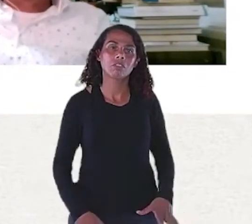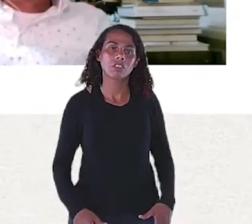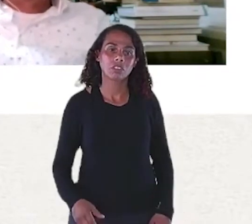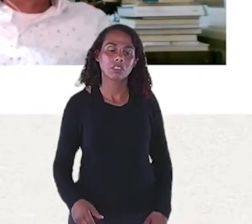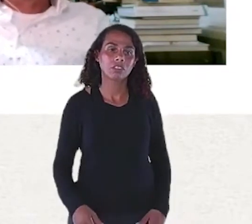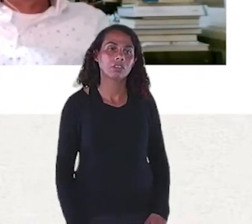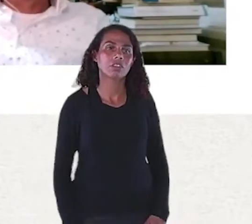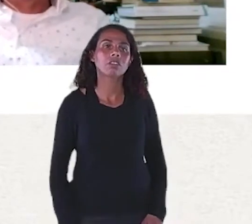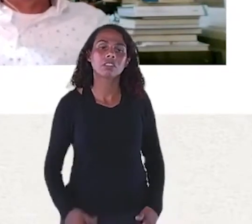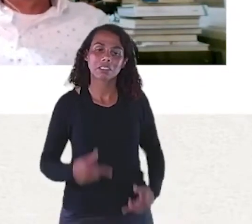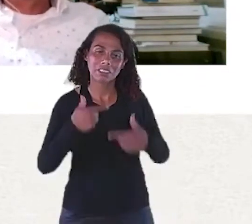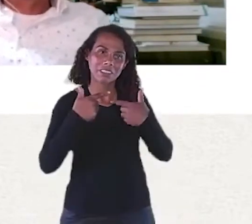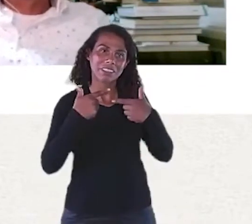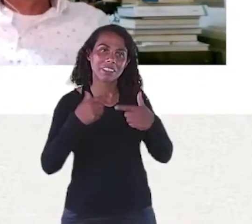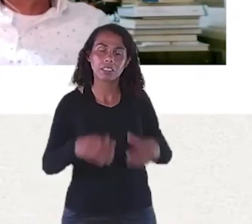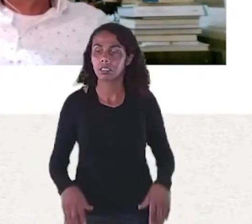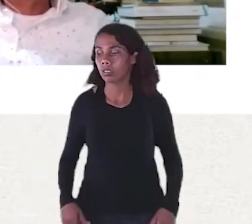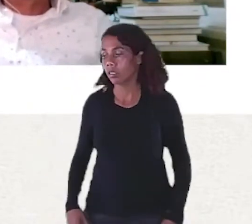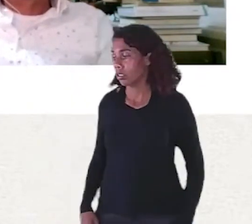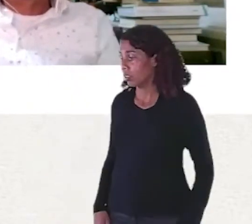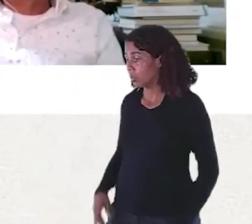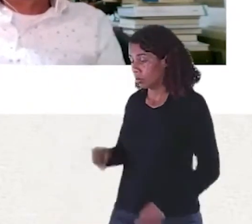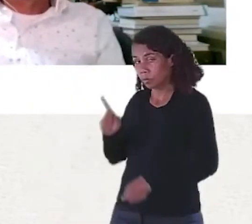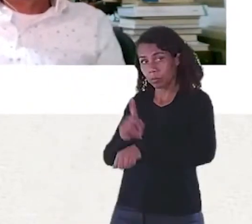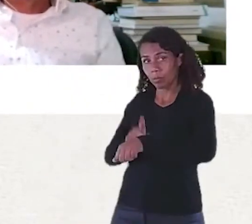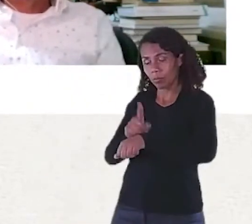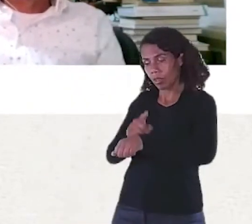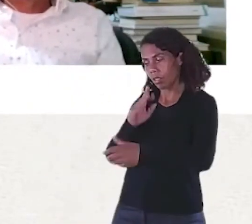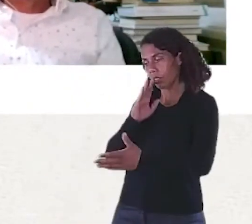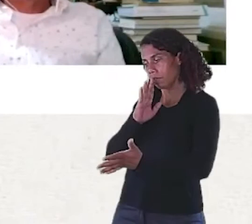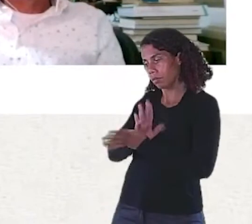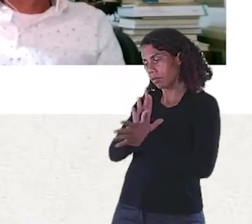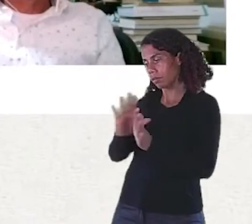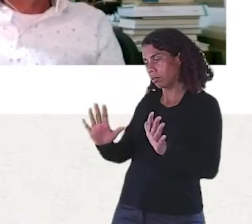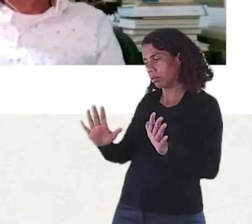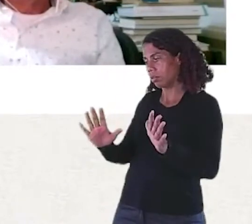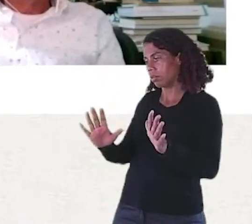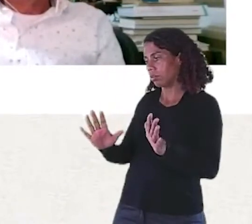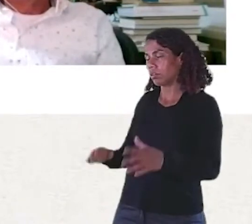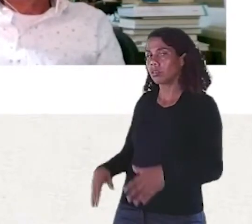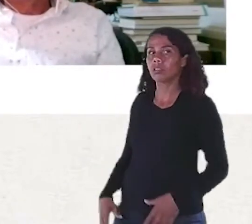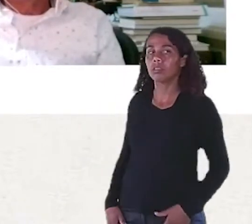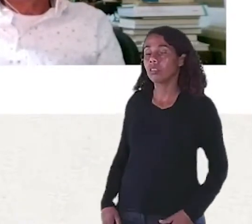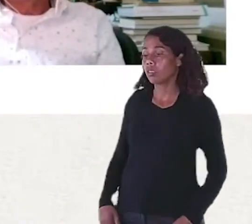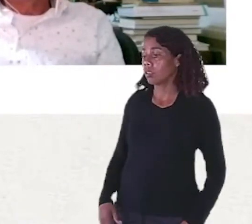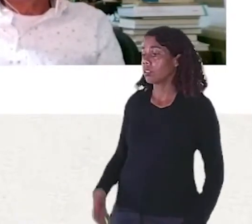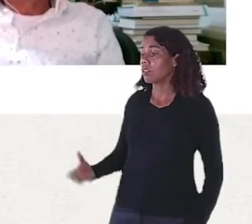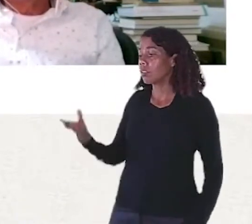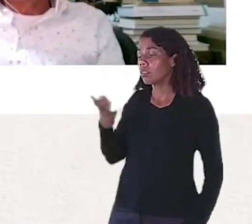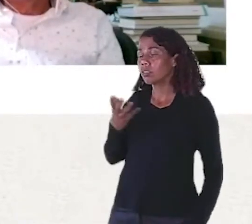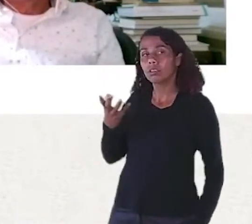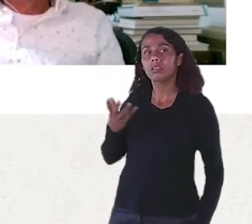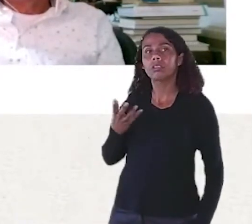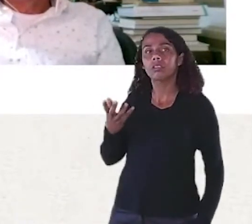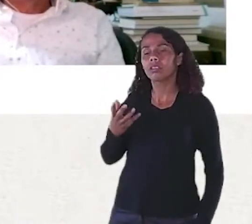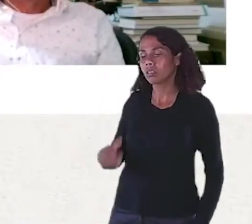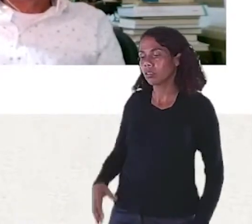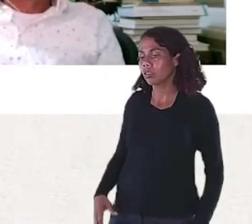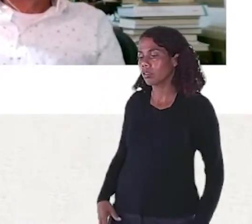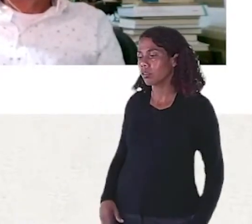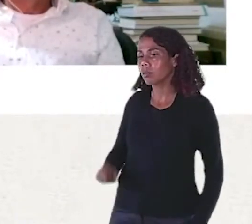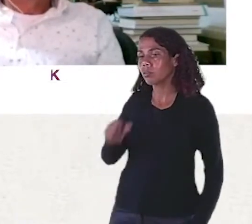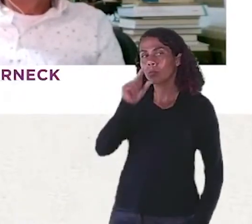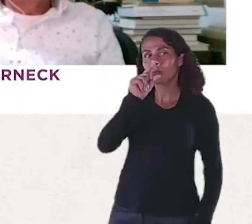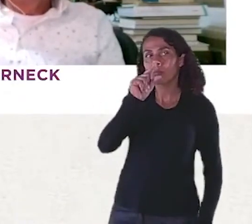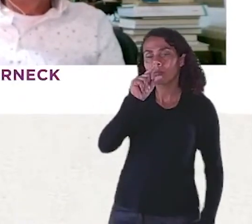Humberto, querido. Oi, na hora de acabar, não queria não, mas eu queria falar mais. Eu queria que você falasse um pouquinho para encerrar. Como é